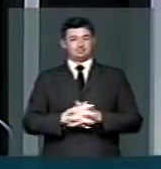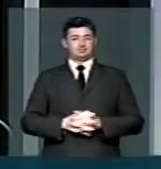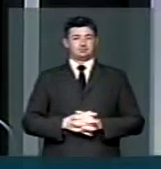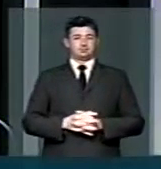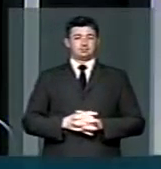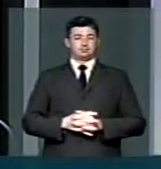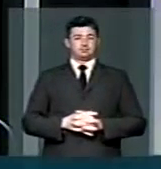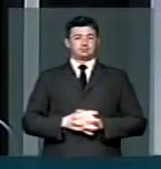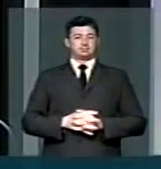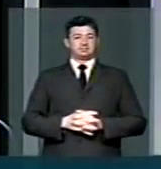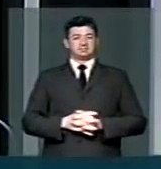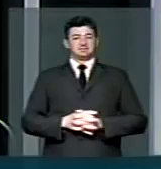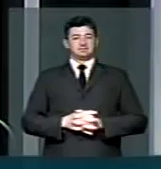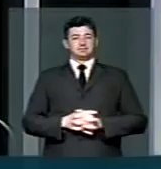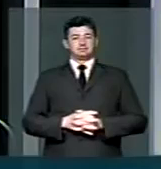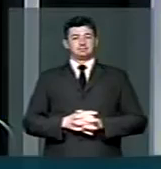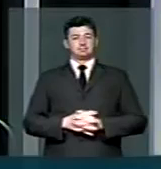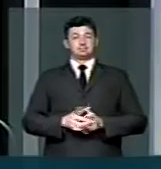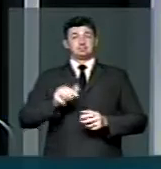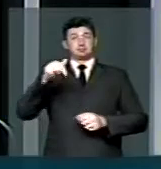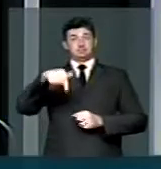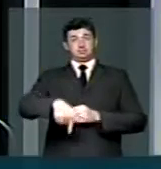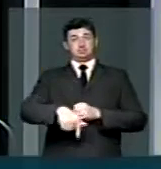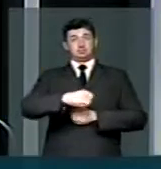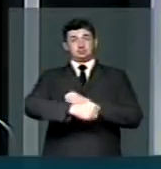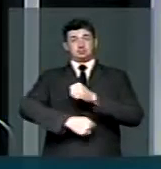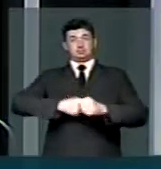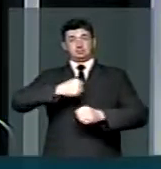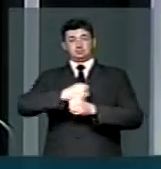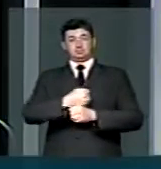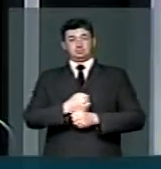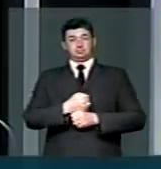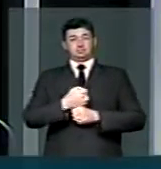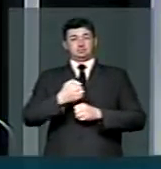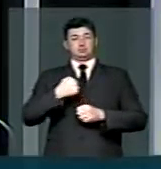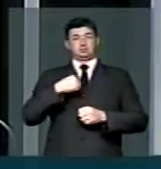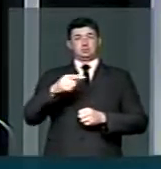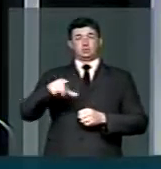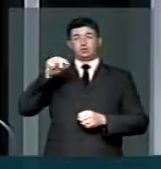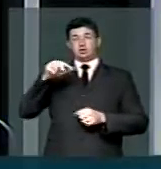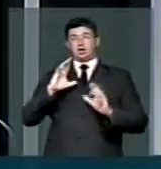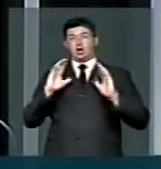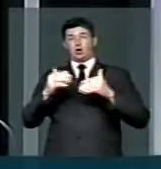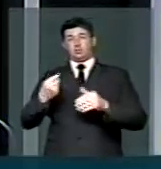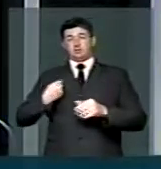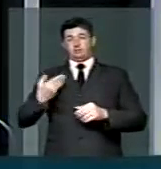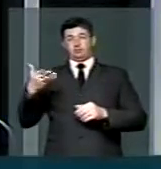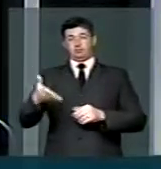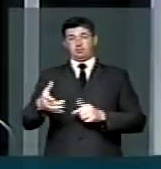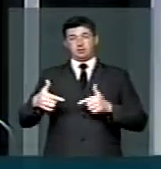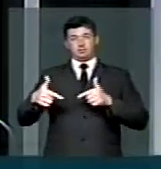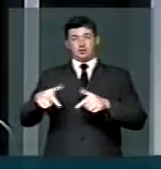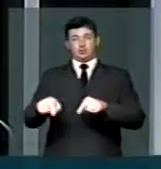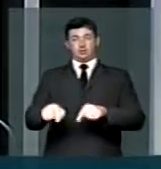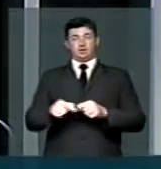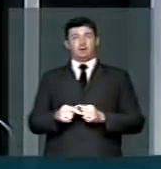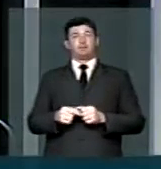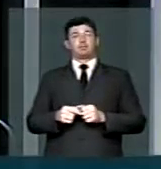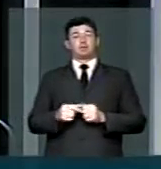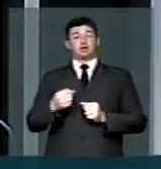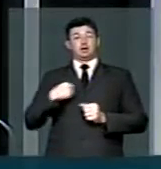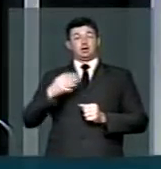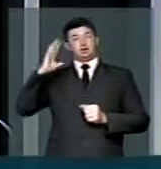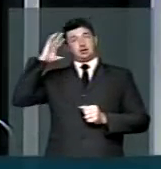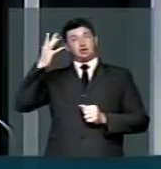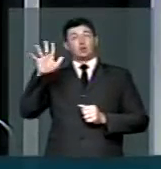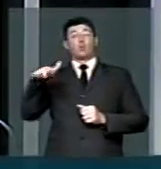estejam me ouvindo. Este ano, ao escolher as comissões permanentes das quais faria parte, decidi